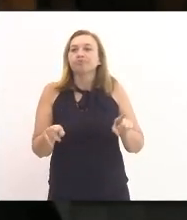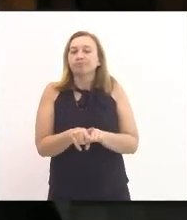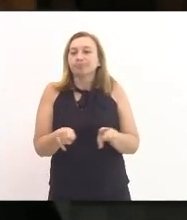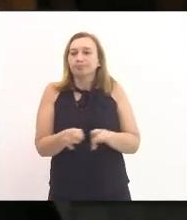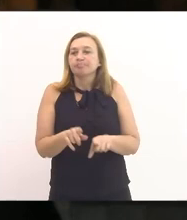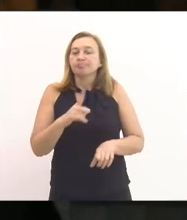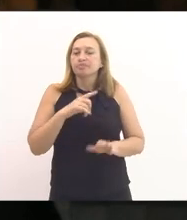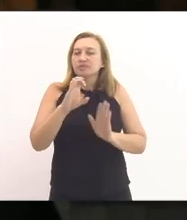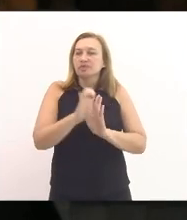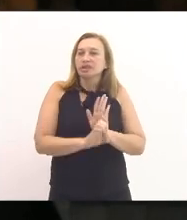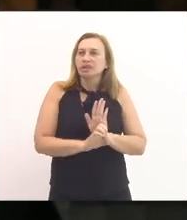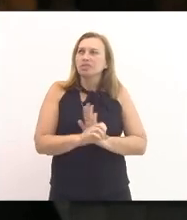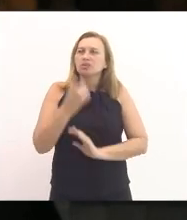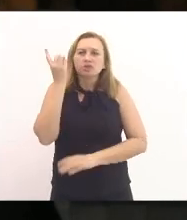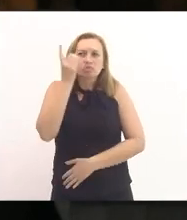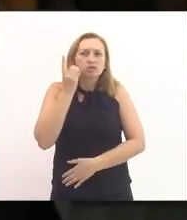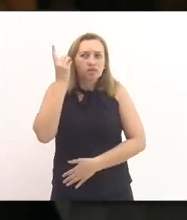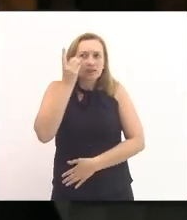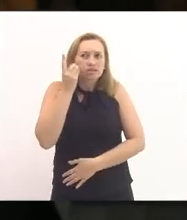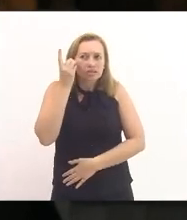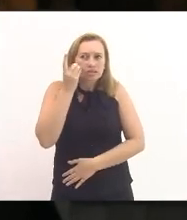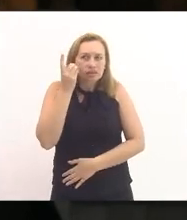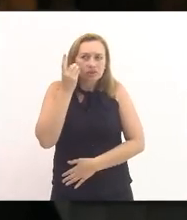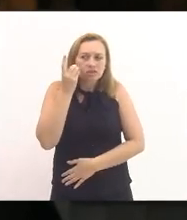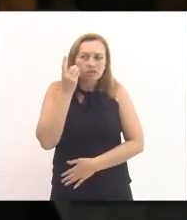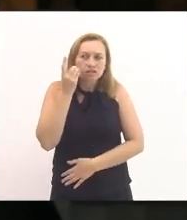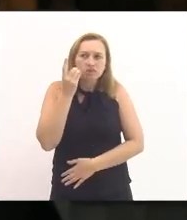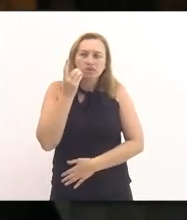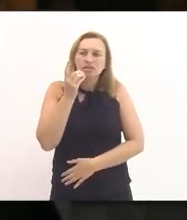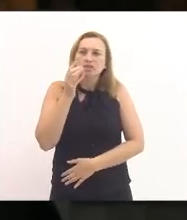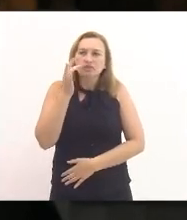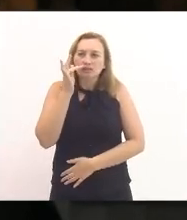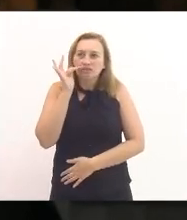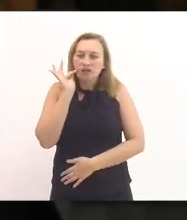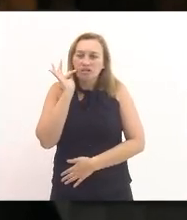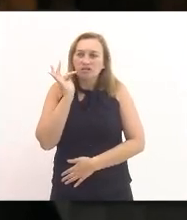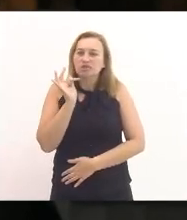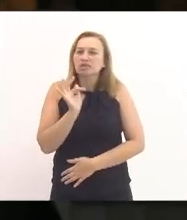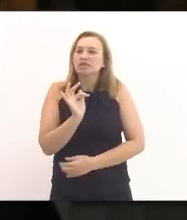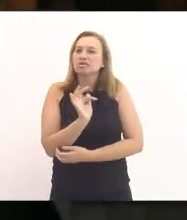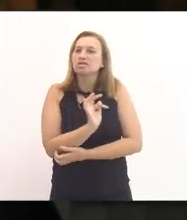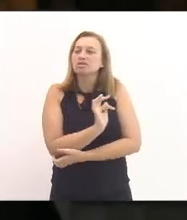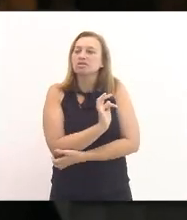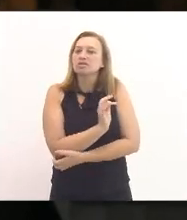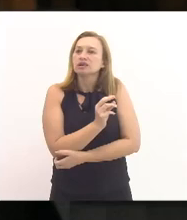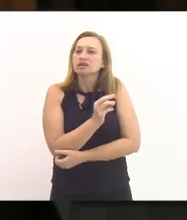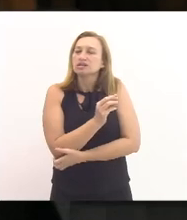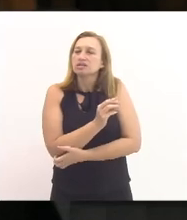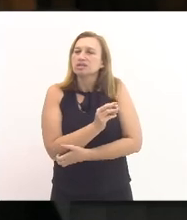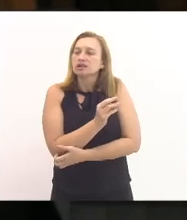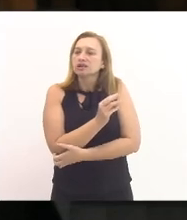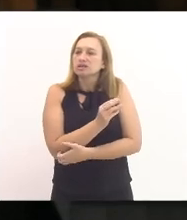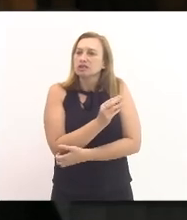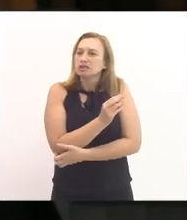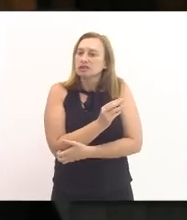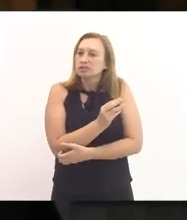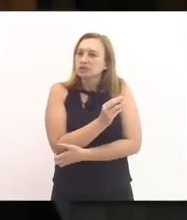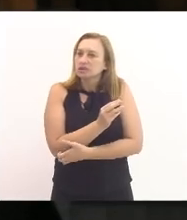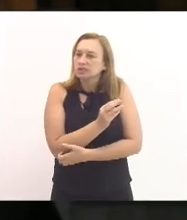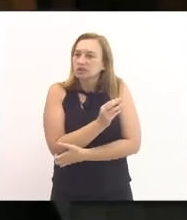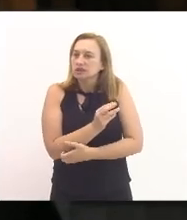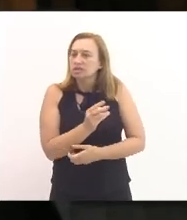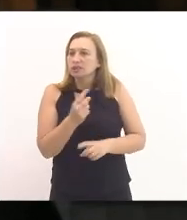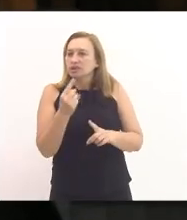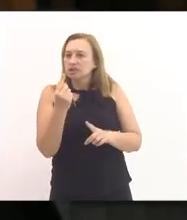a emenda do deputado do eminente Deputado Flávio serafini e estabelece três quatro de antiguidade em um